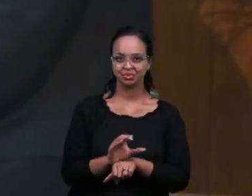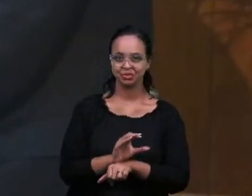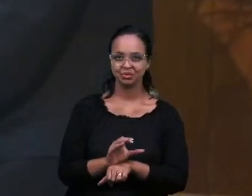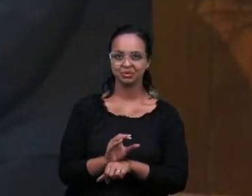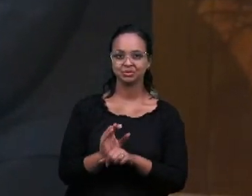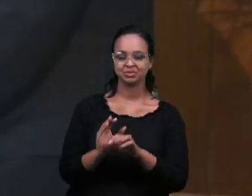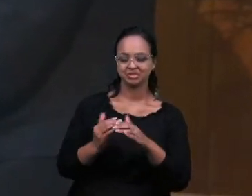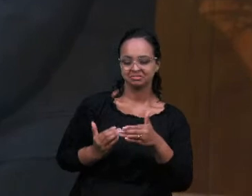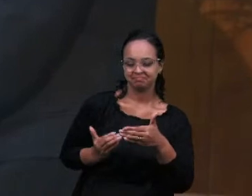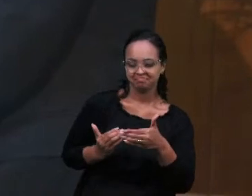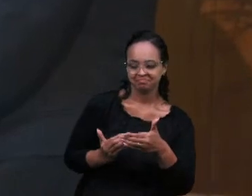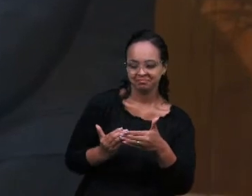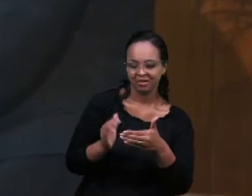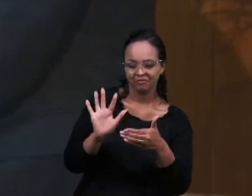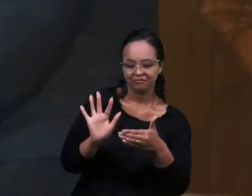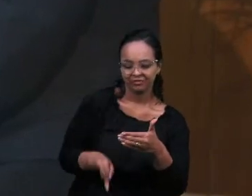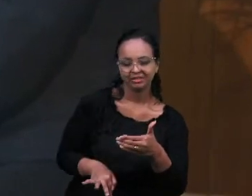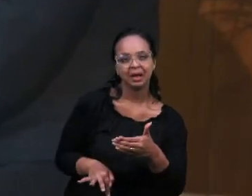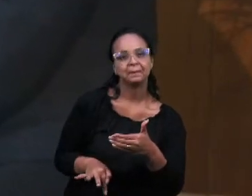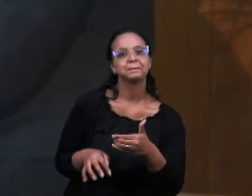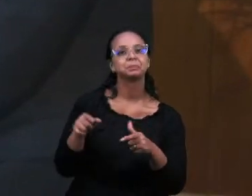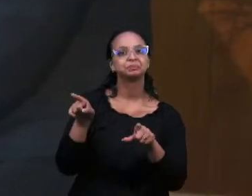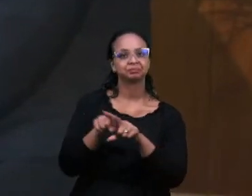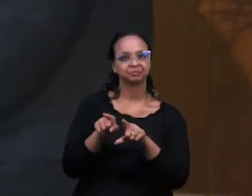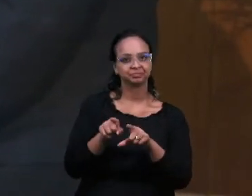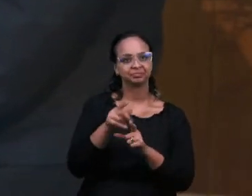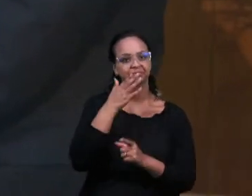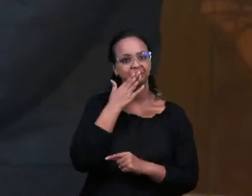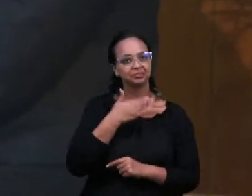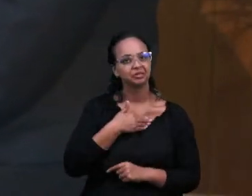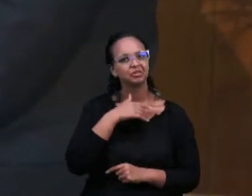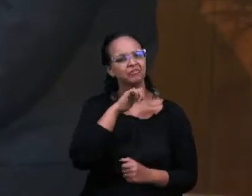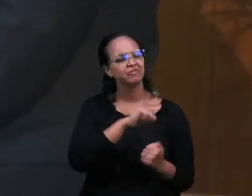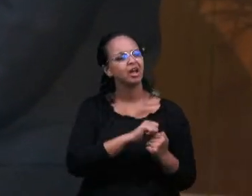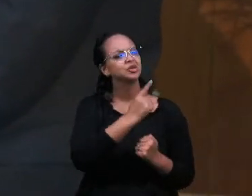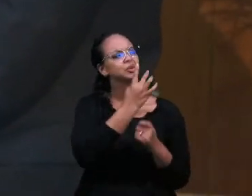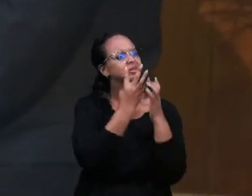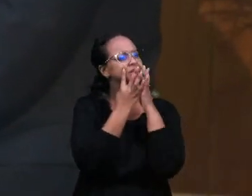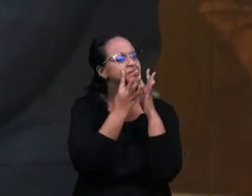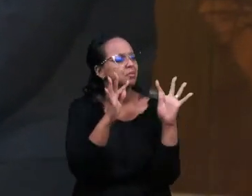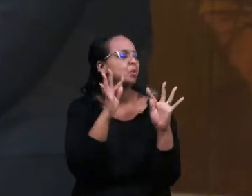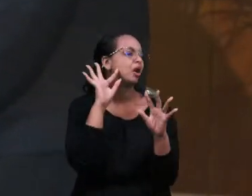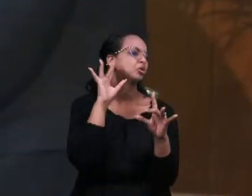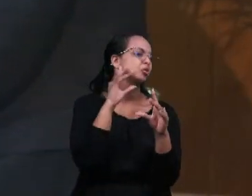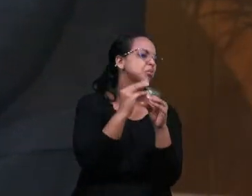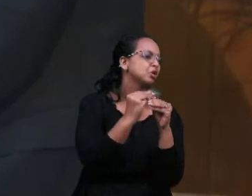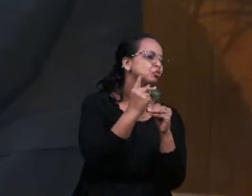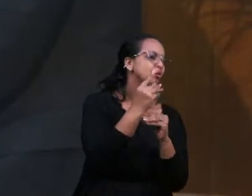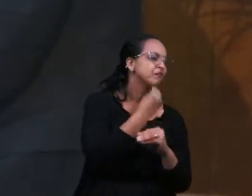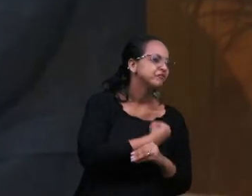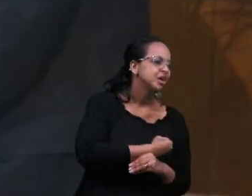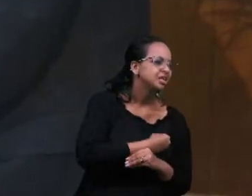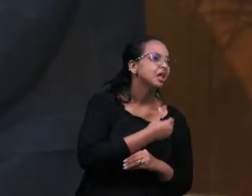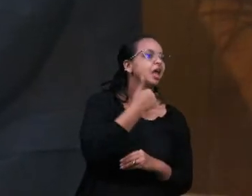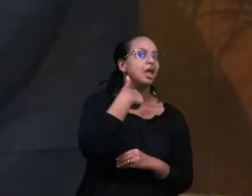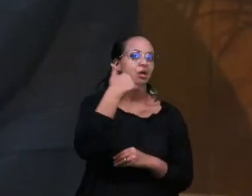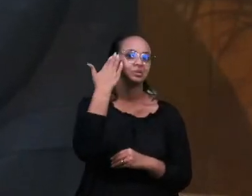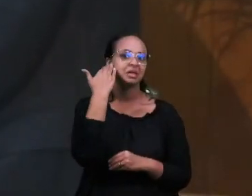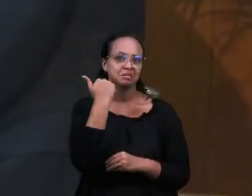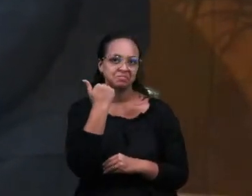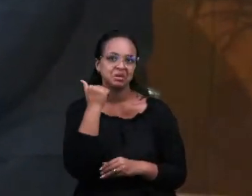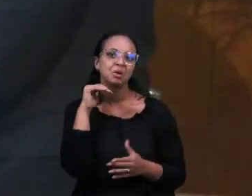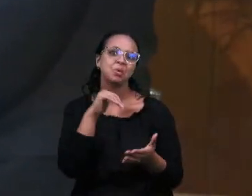a carreira, e aí veio um pedido do pastor Gedeuti, faz um testemunho aí, uma retrospectiva, e ele não sabia que eu estava no último curso da